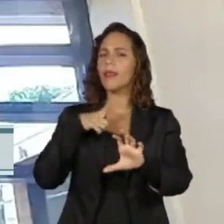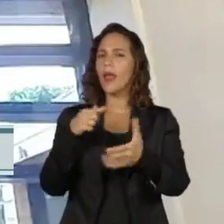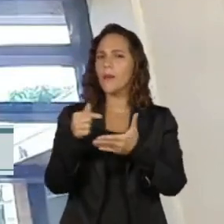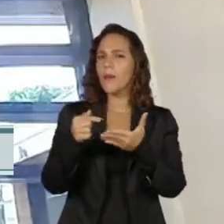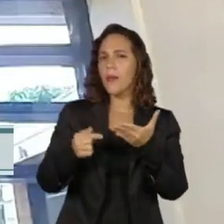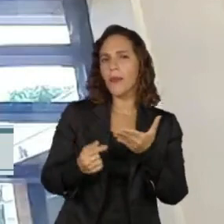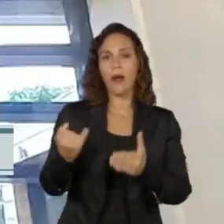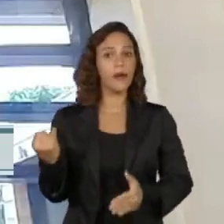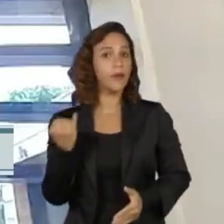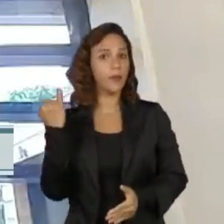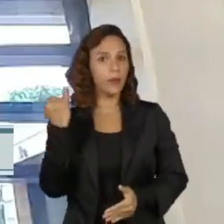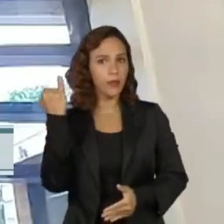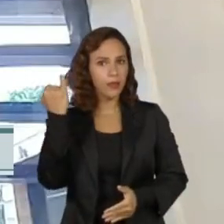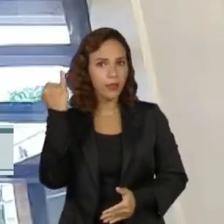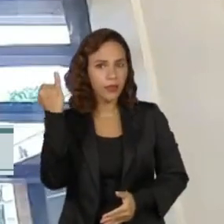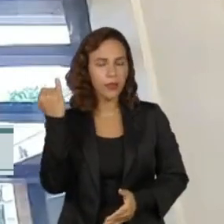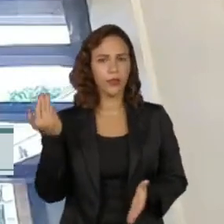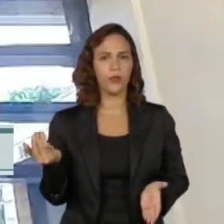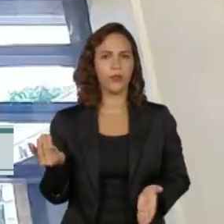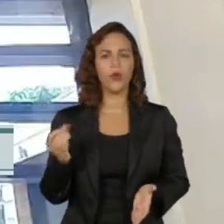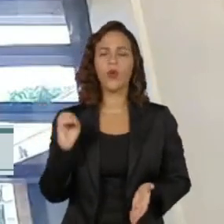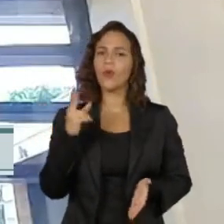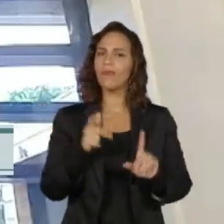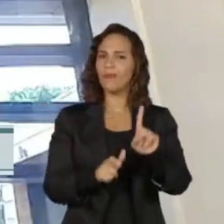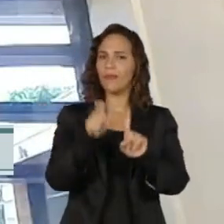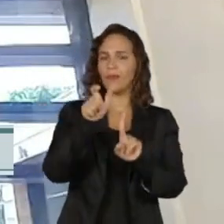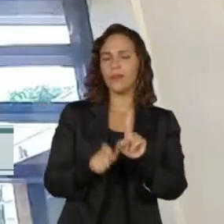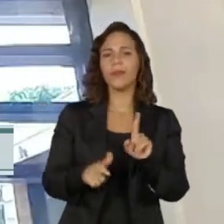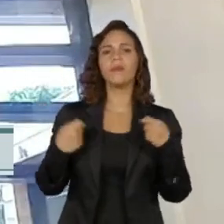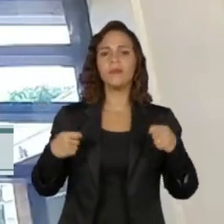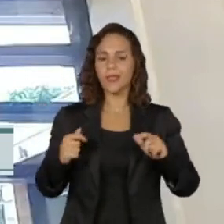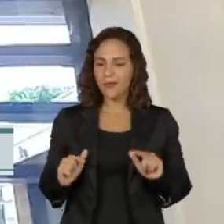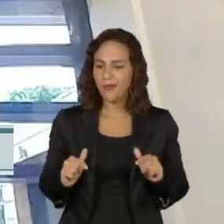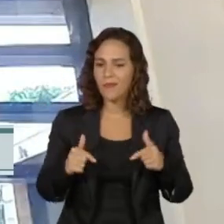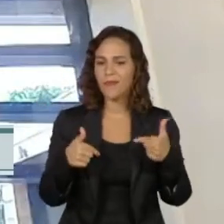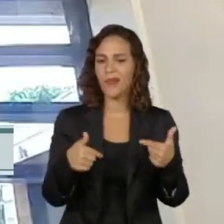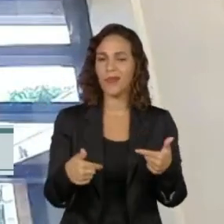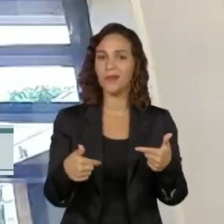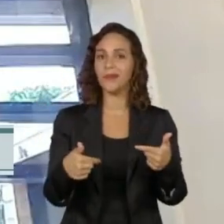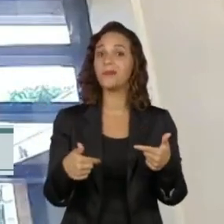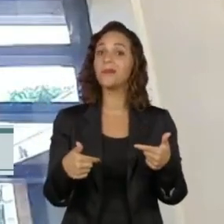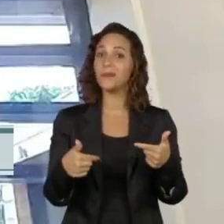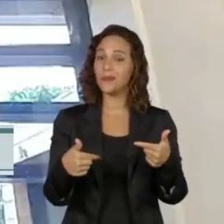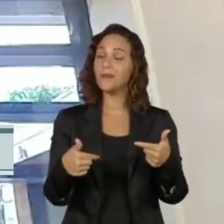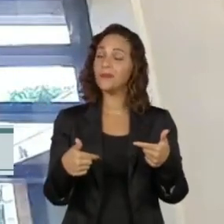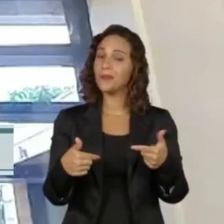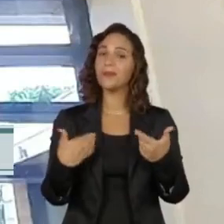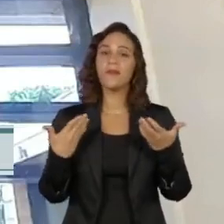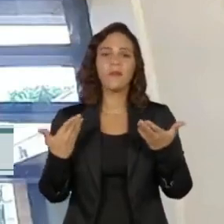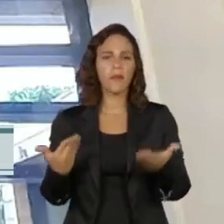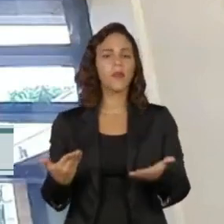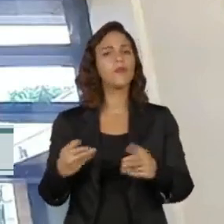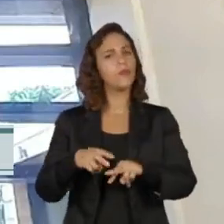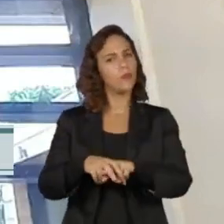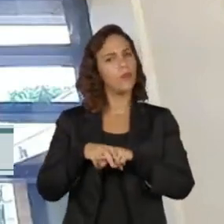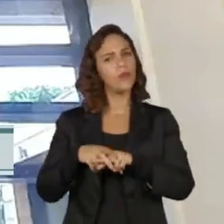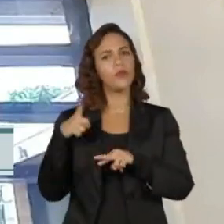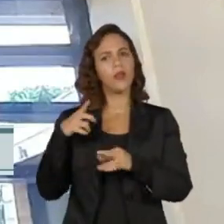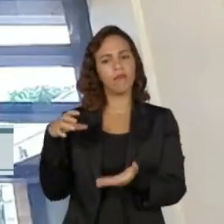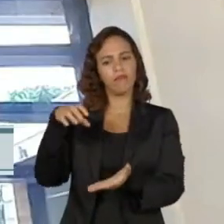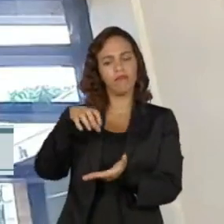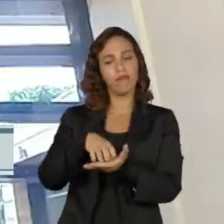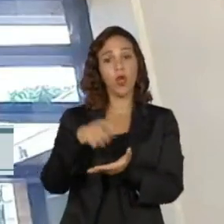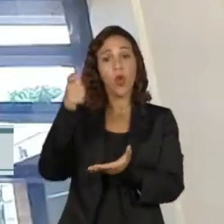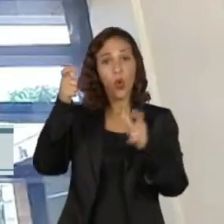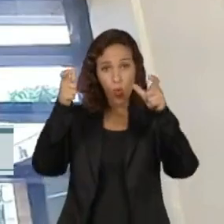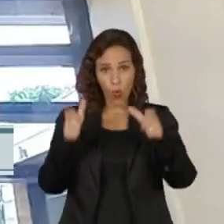são importantes ou esse indivíduo precisa realizar. E nossa atuação ela é feita também em loco.